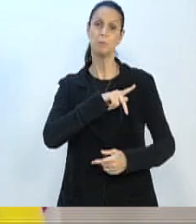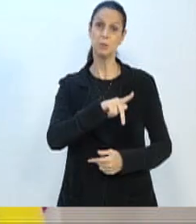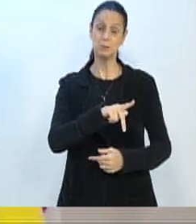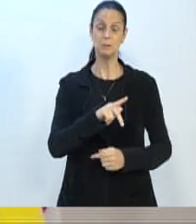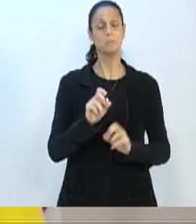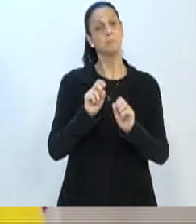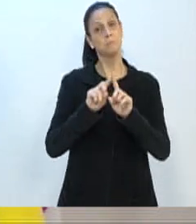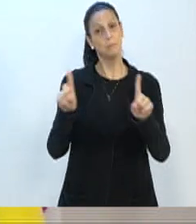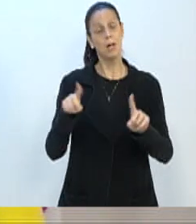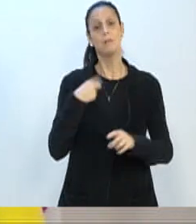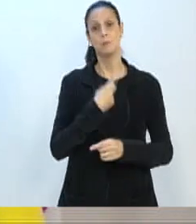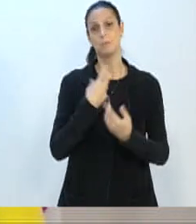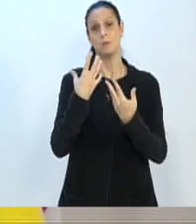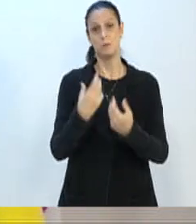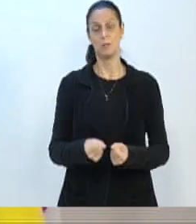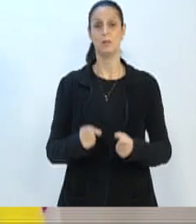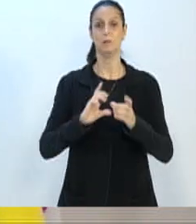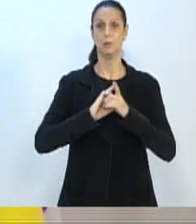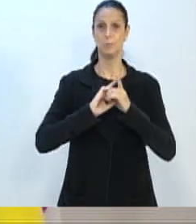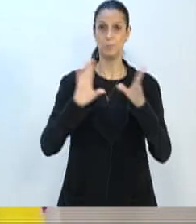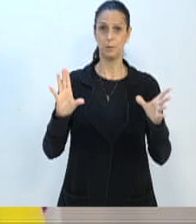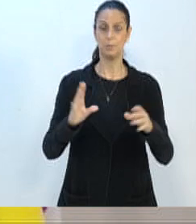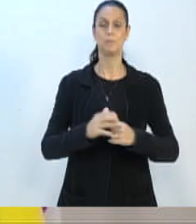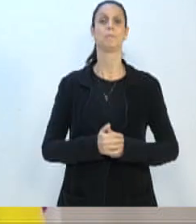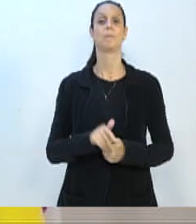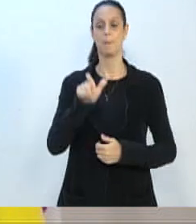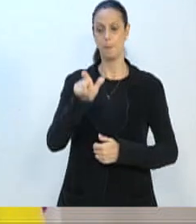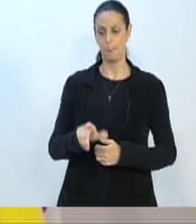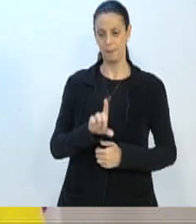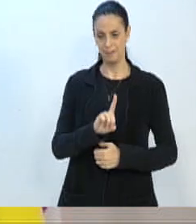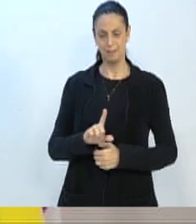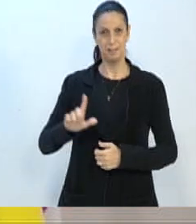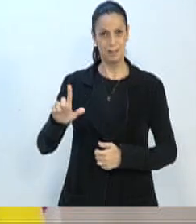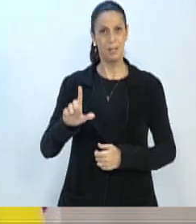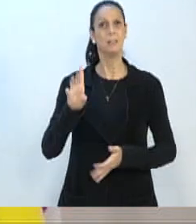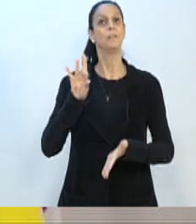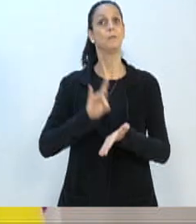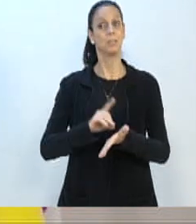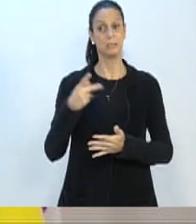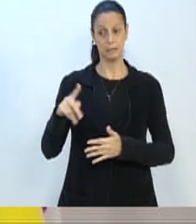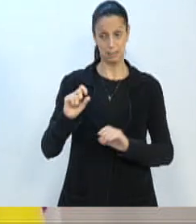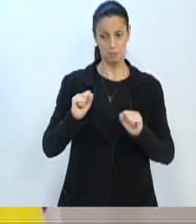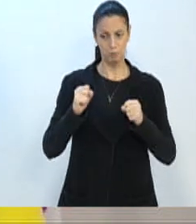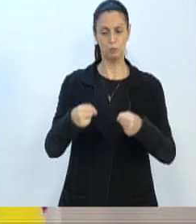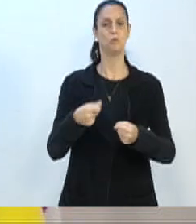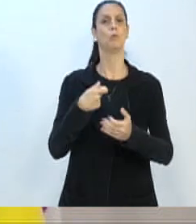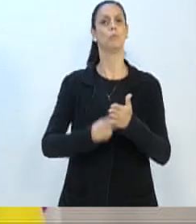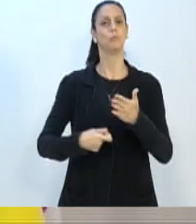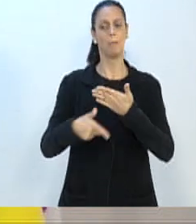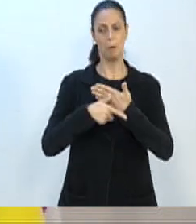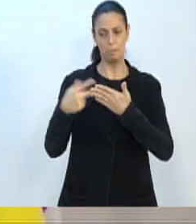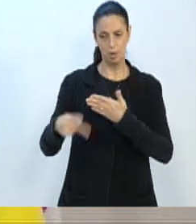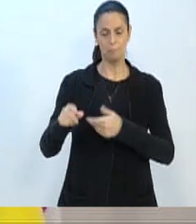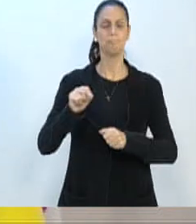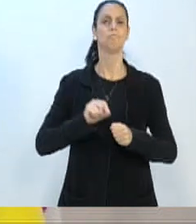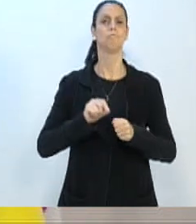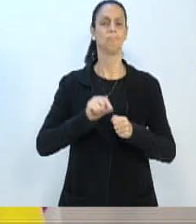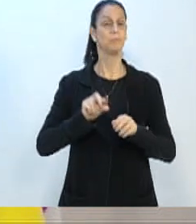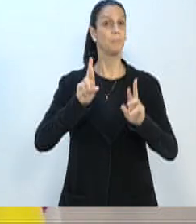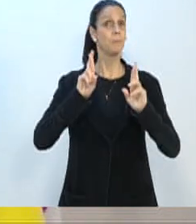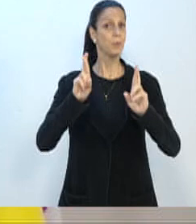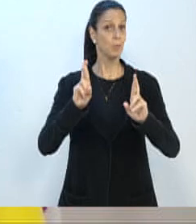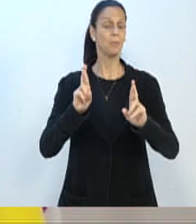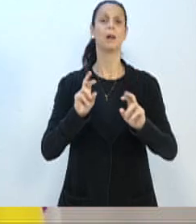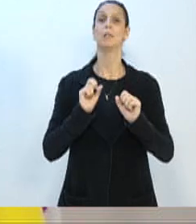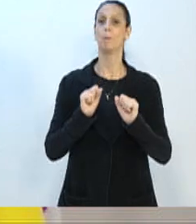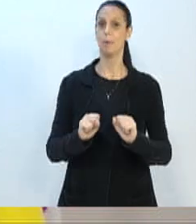da democracia e sem sombra de dúvida foi mais uma vez um guerreiro que cumpriu o seu papel espera pode ter possa ter um espaço